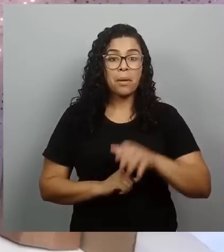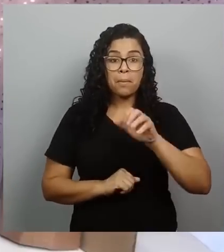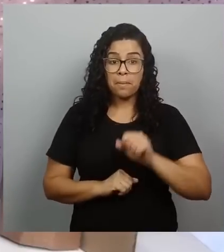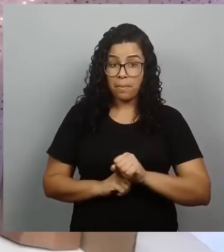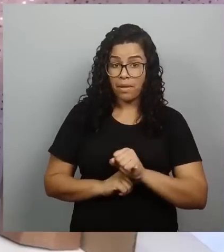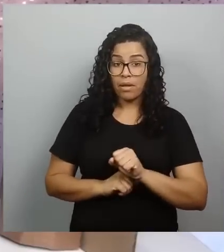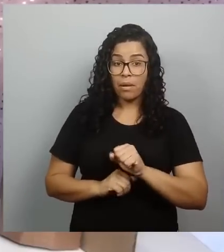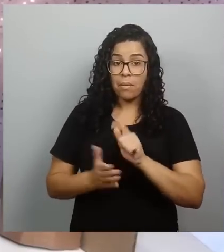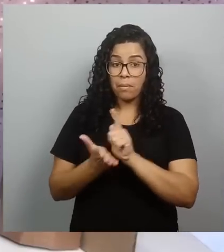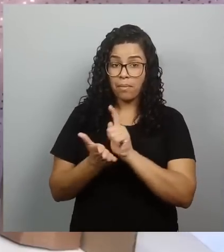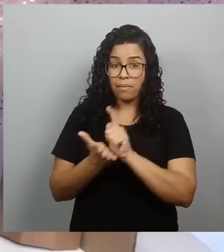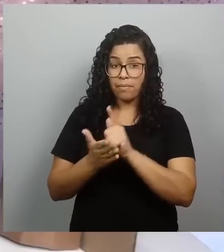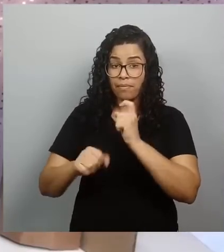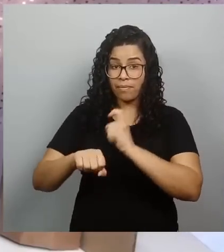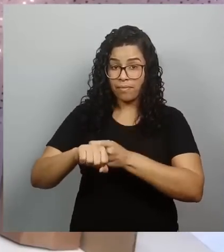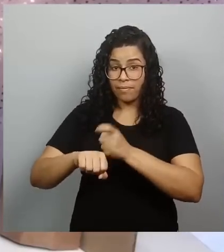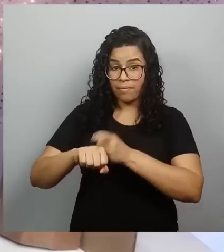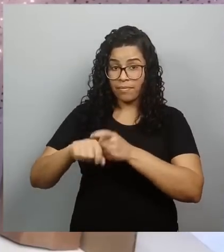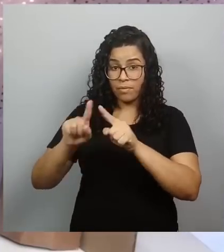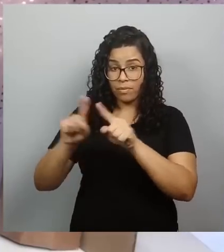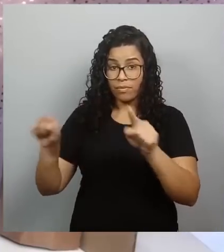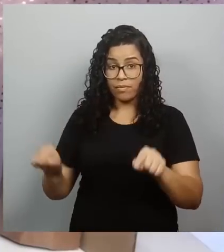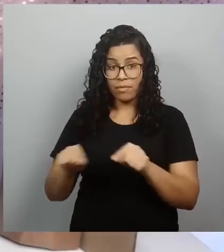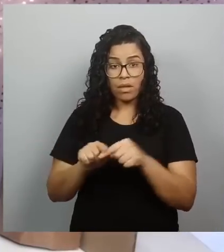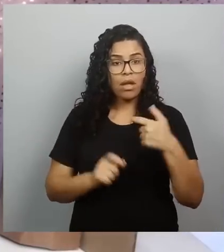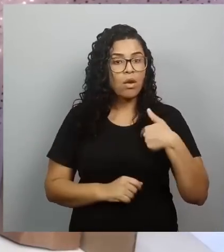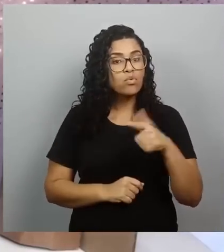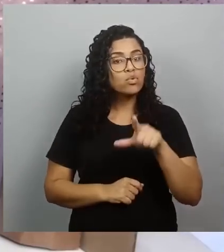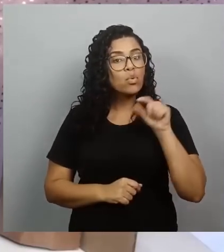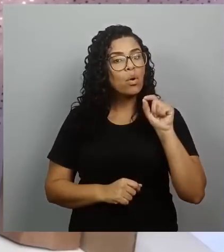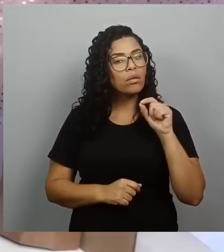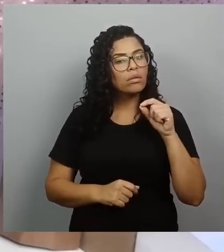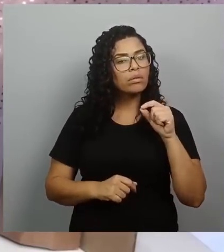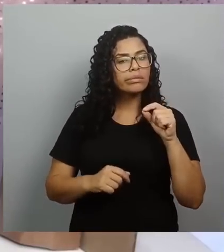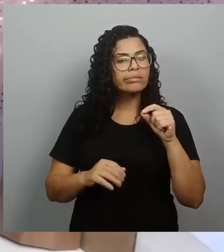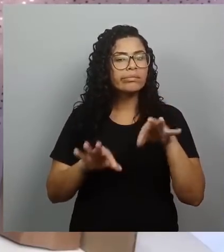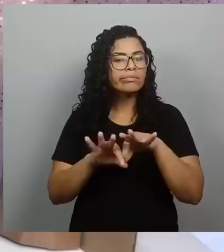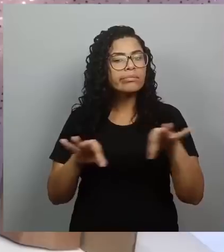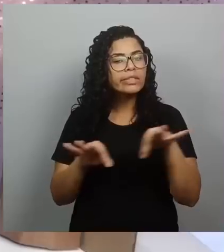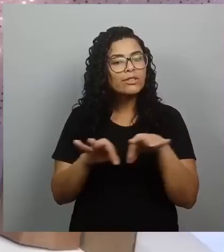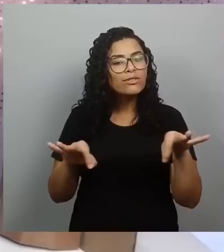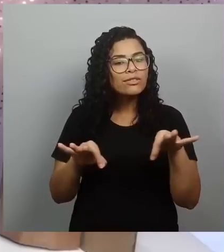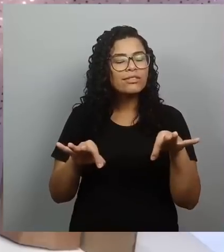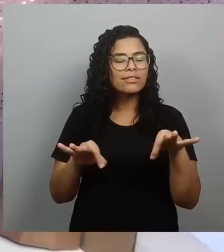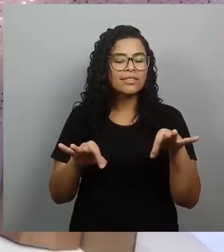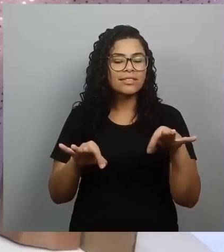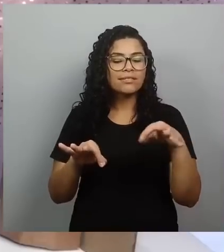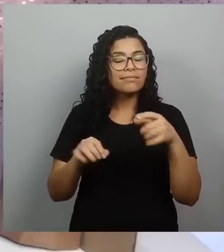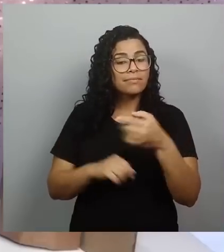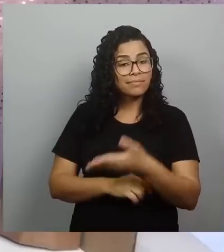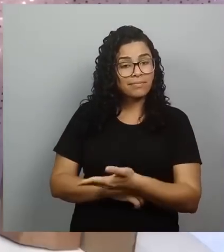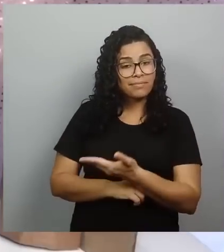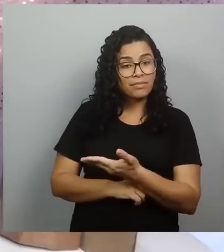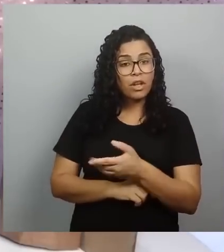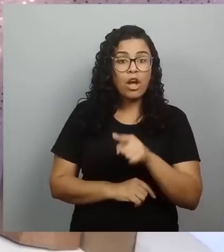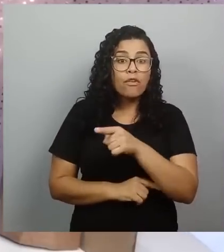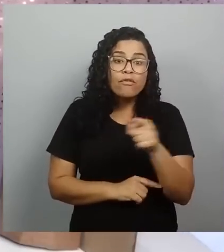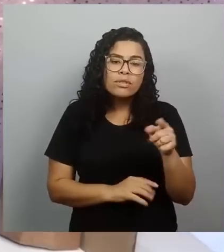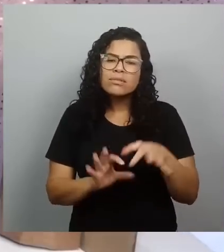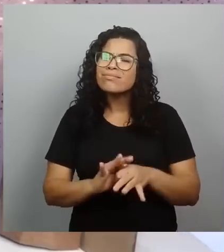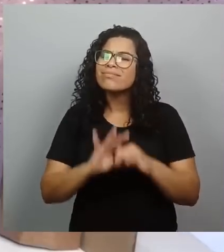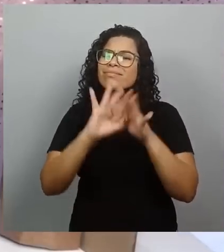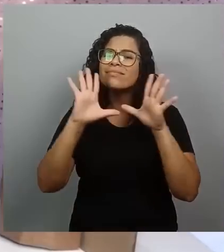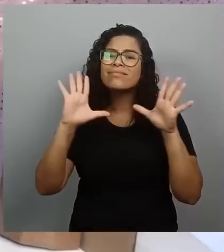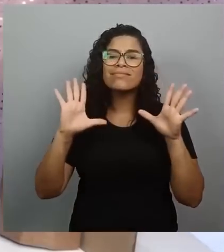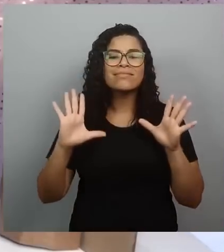um pedaço de papelão. Eu escolhi este tamanho. Escolha o tamanho que você quiser.